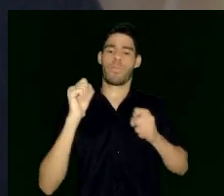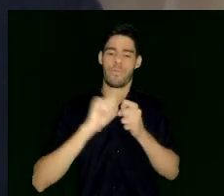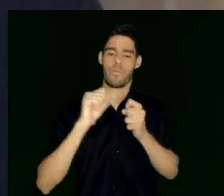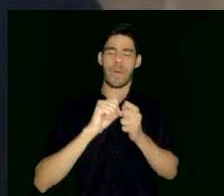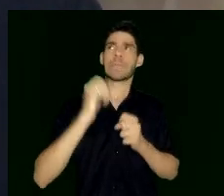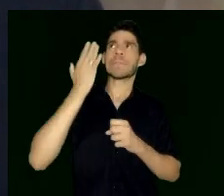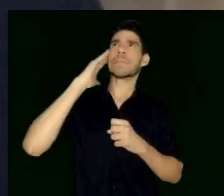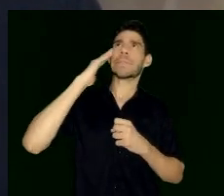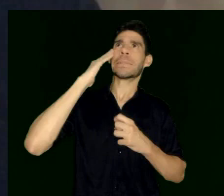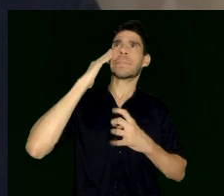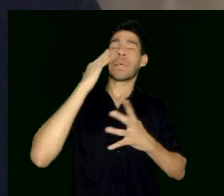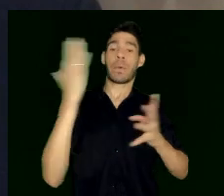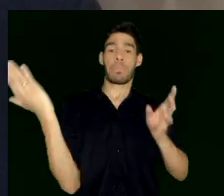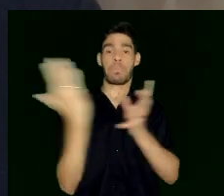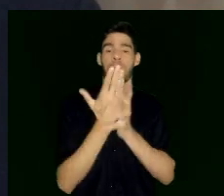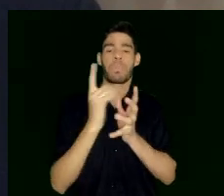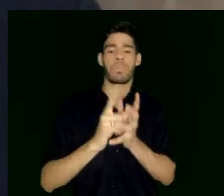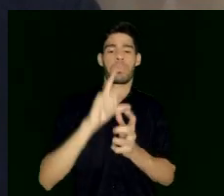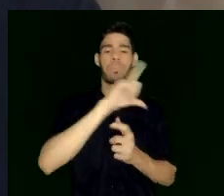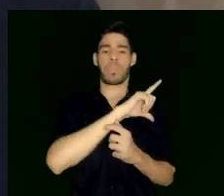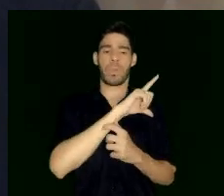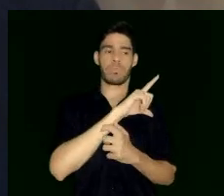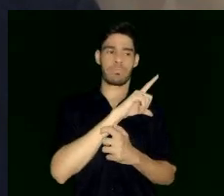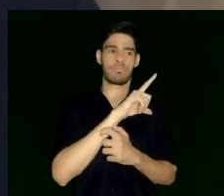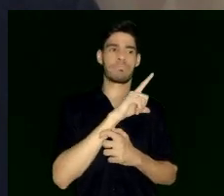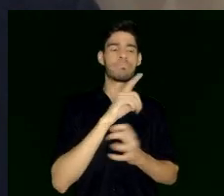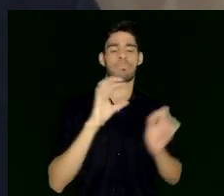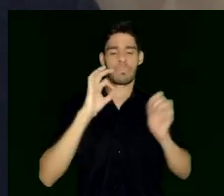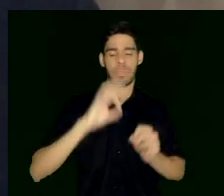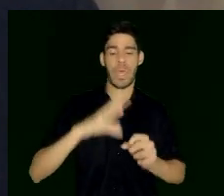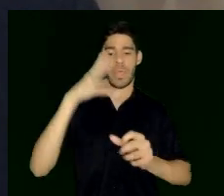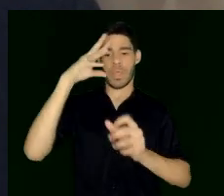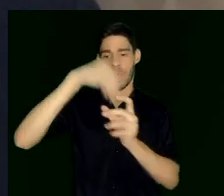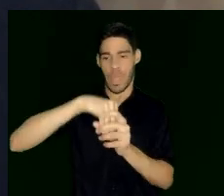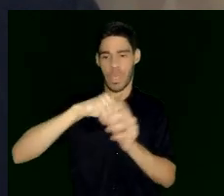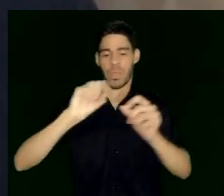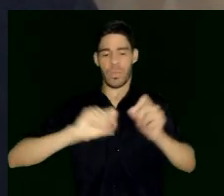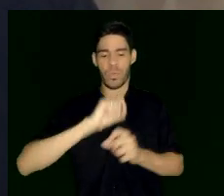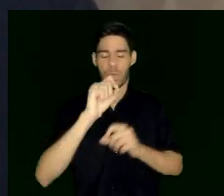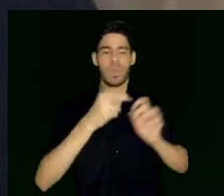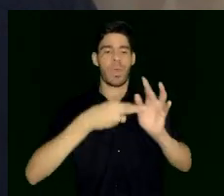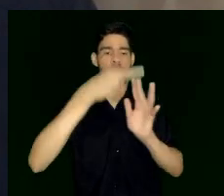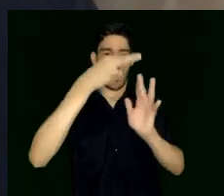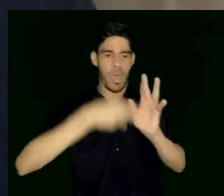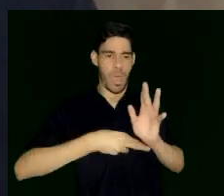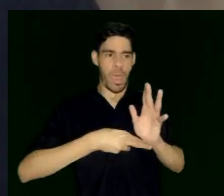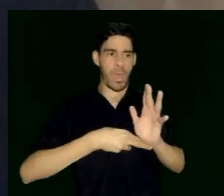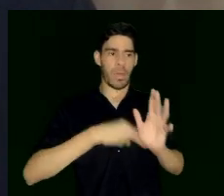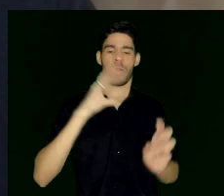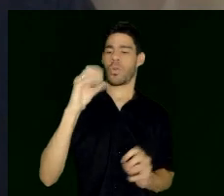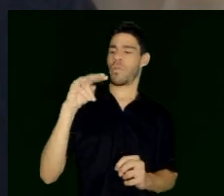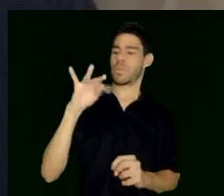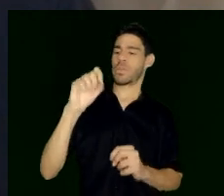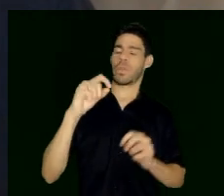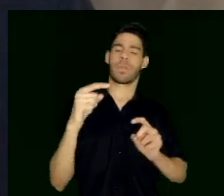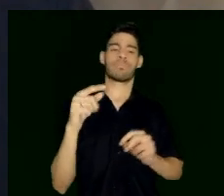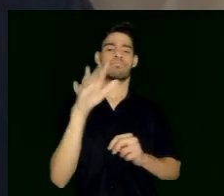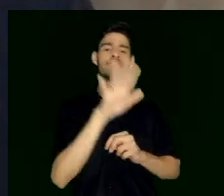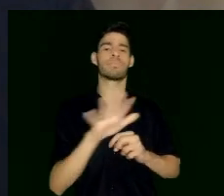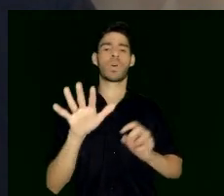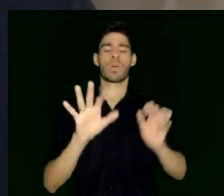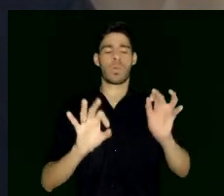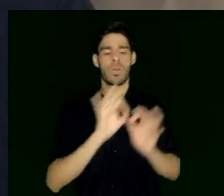nós devamos interpretar esses precedentes e considerá-los internamente a partir de regras de convencionalidade à